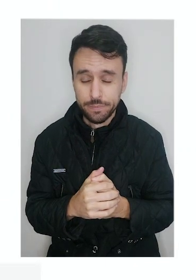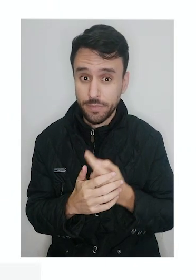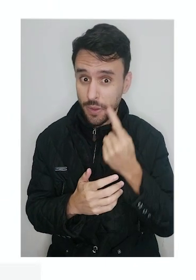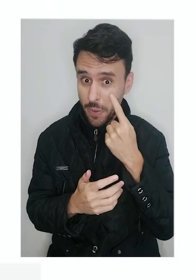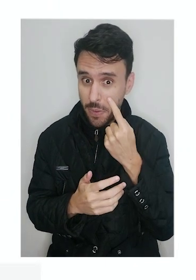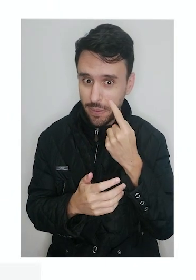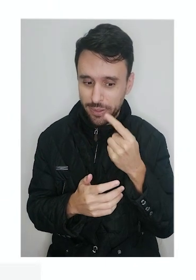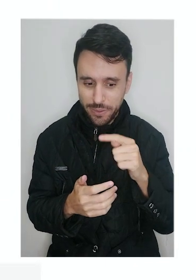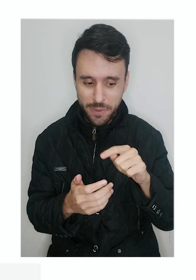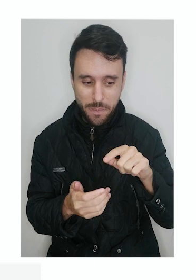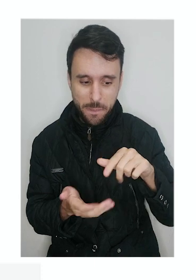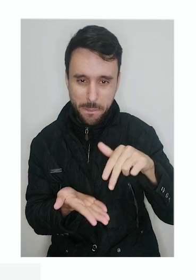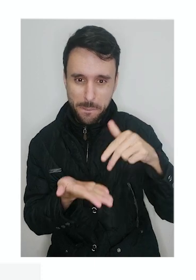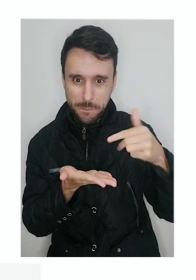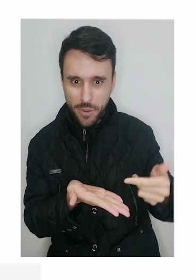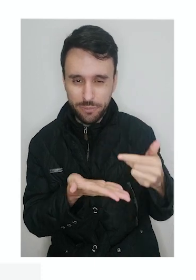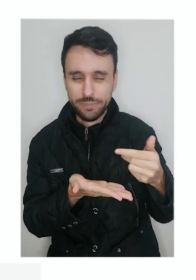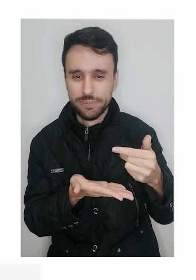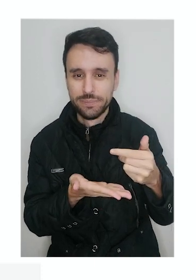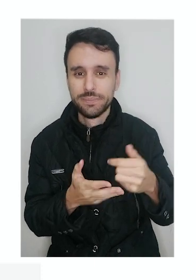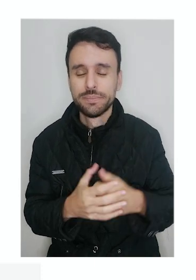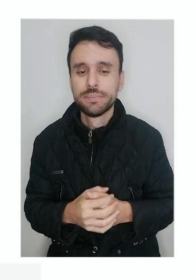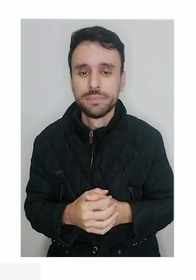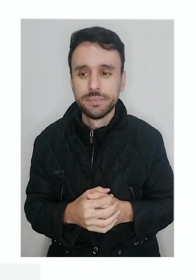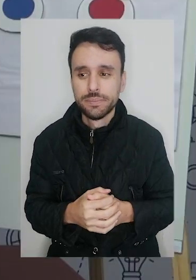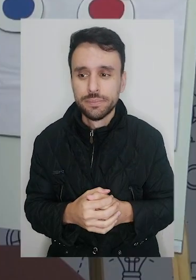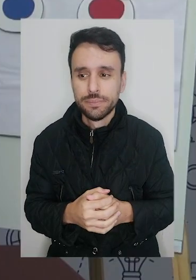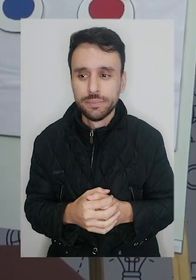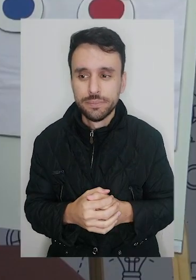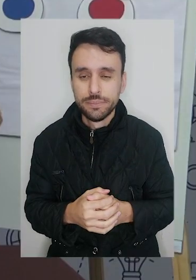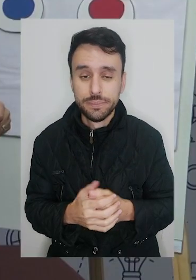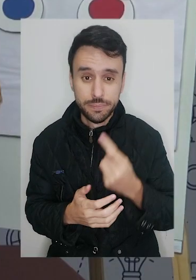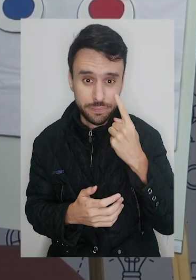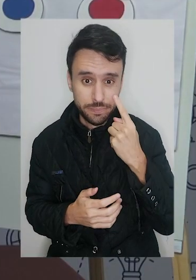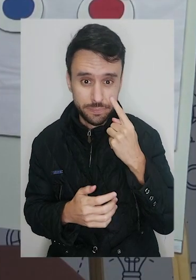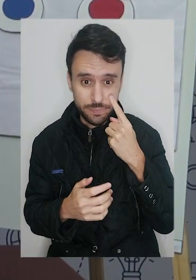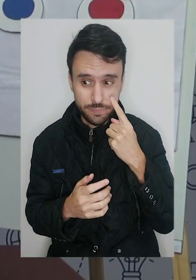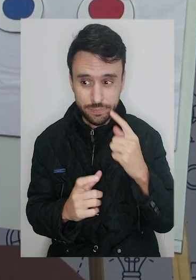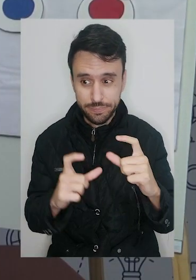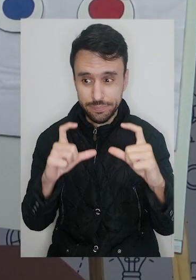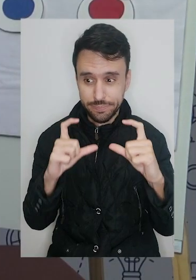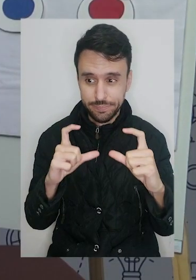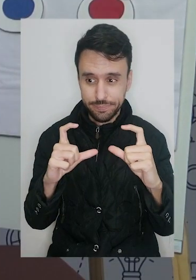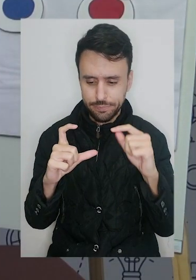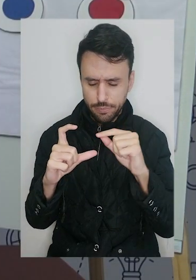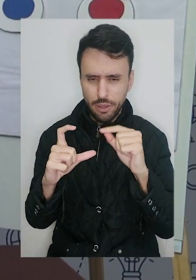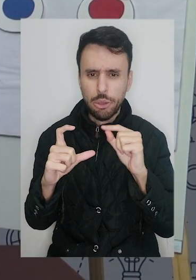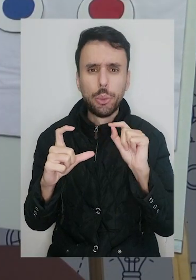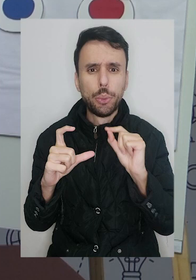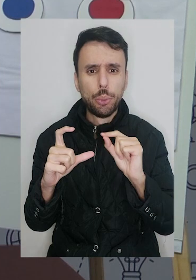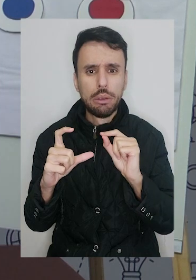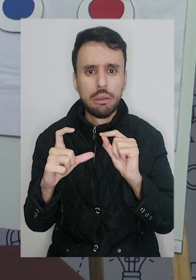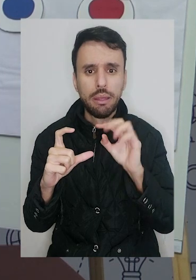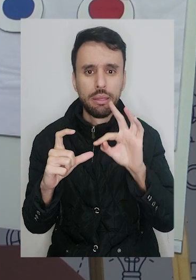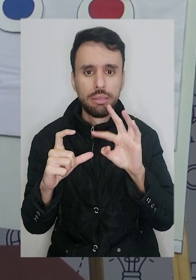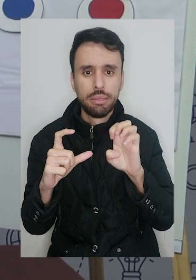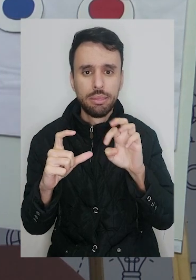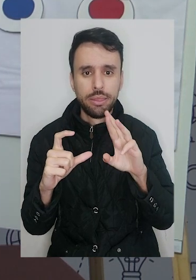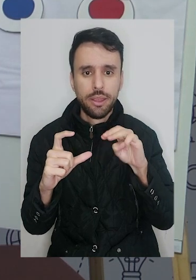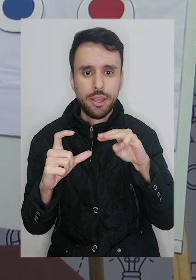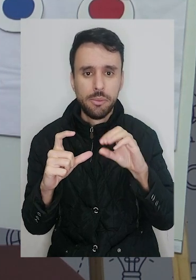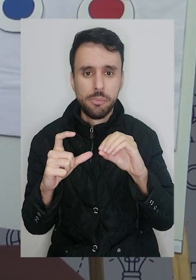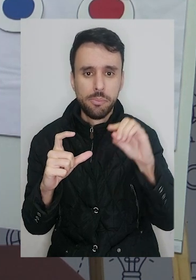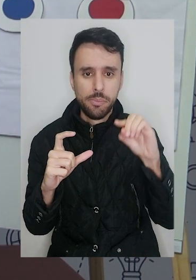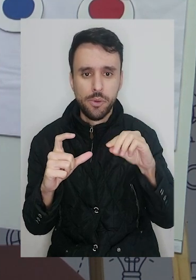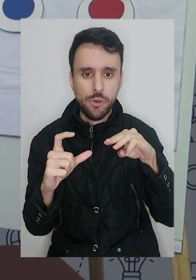Opa, caiu outro aqui. Esse aqui é um termômetro que somente, ó, esta